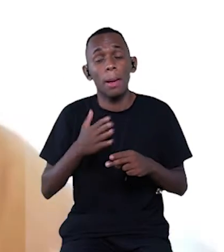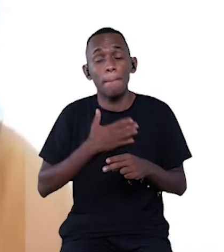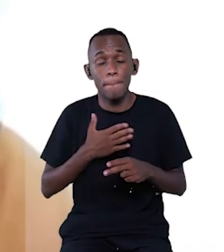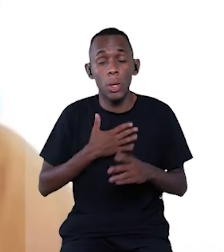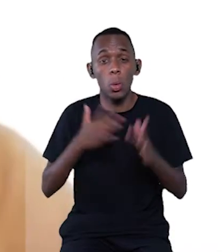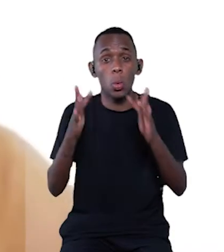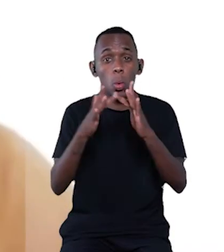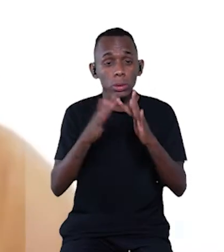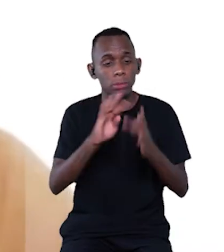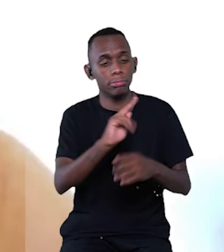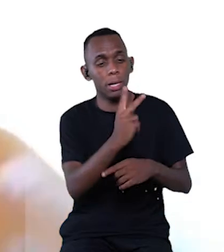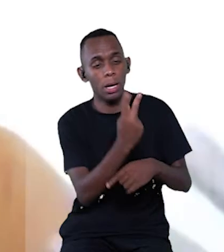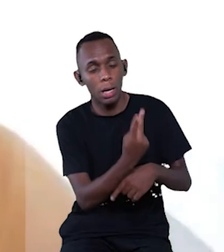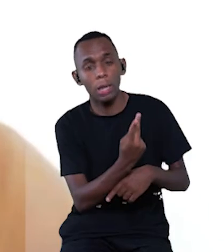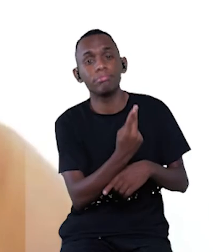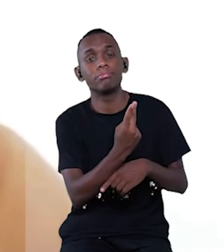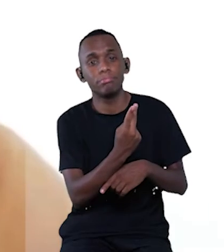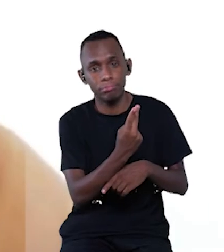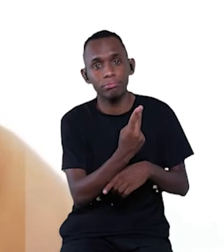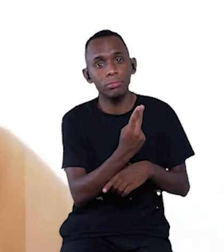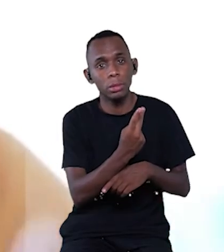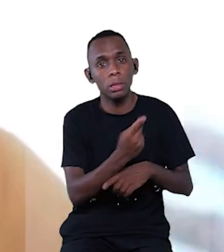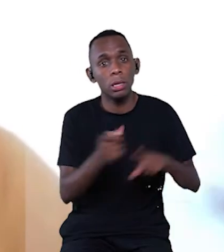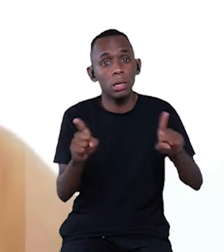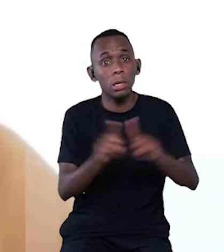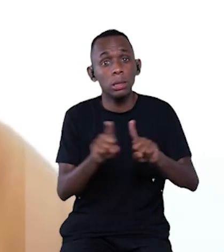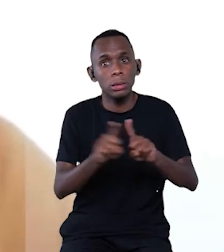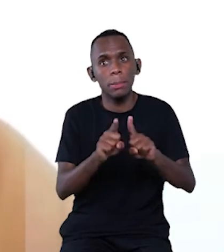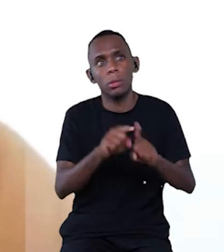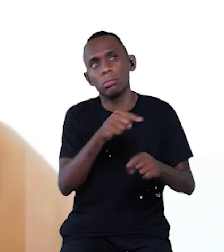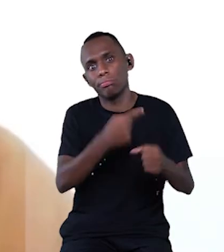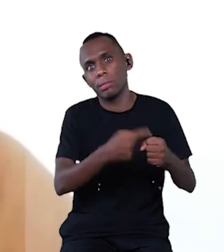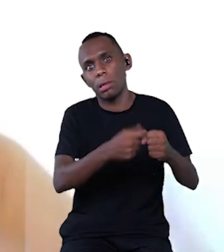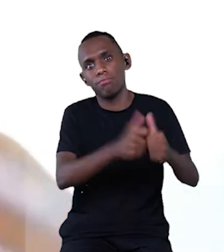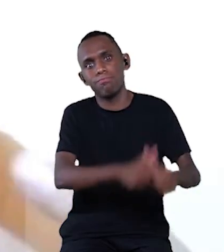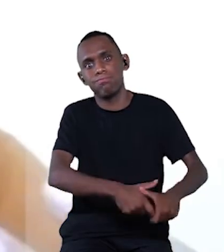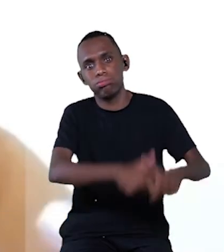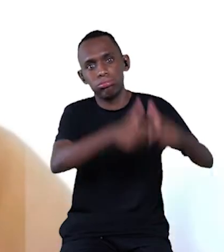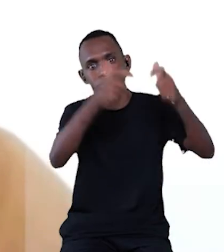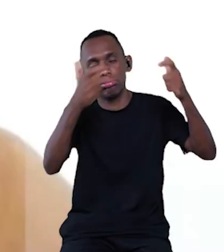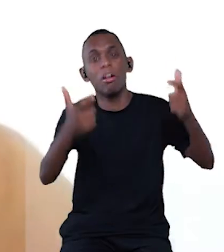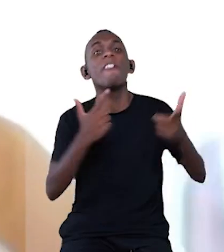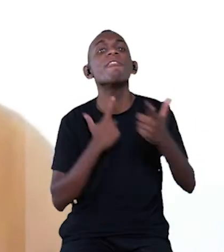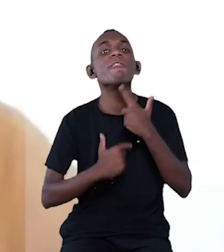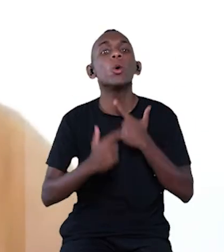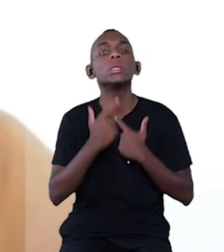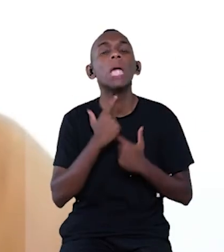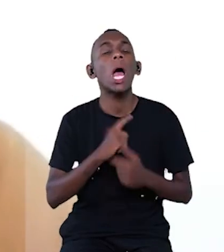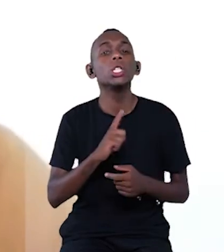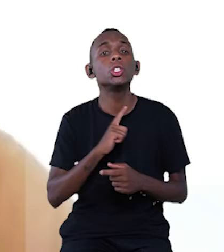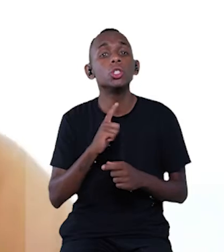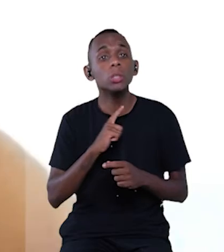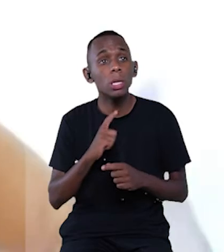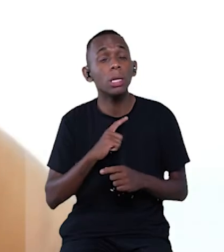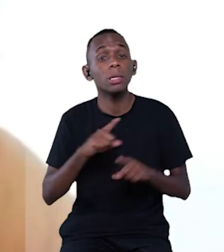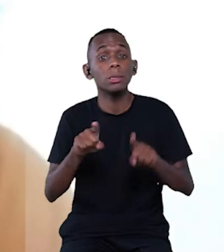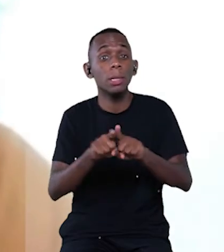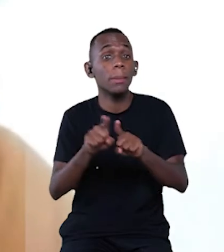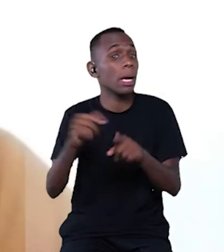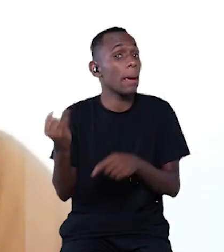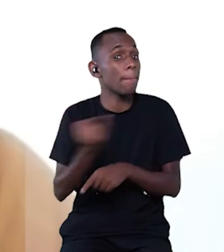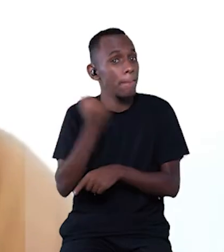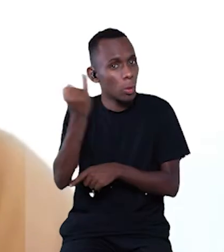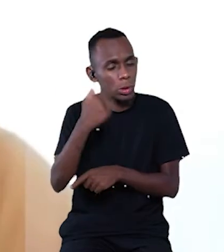desse meu contato com Belo Horizonte, com uma cidade grande, né? A vontade e a importância